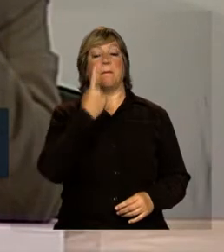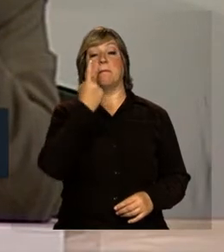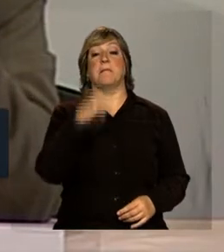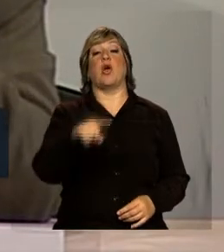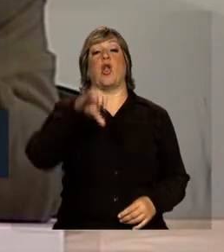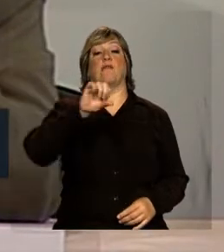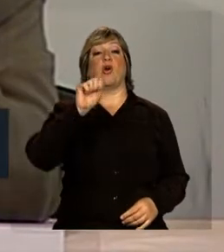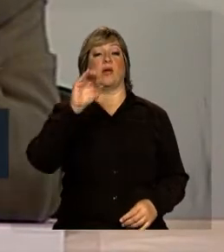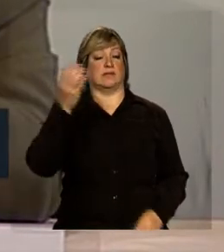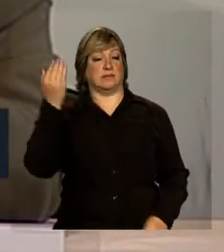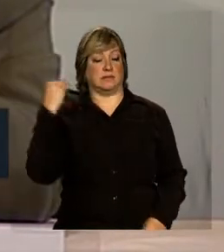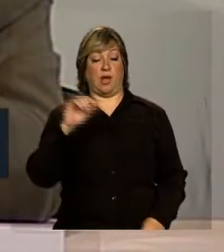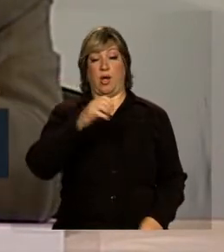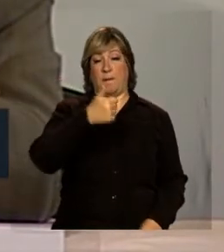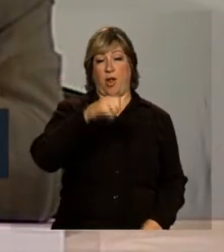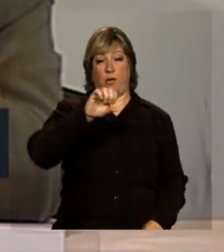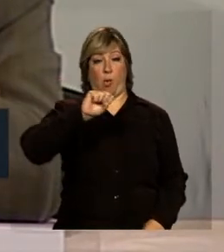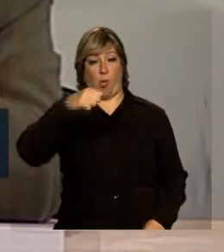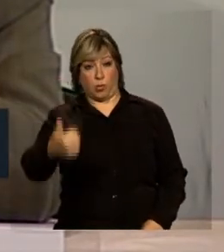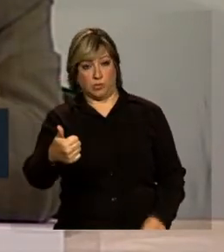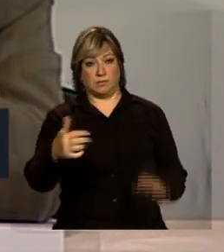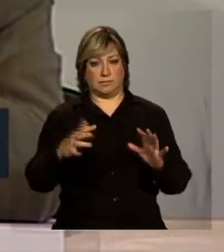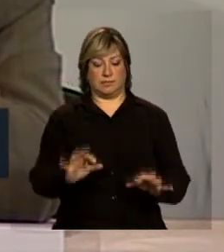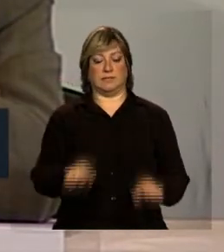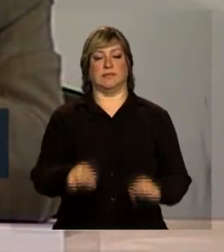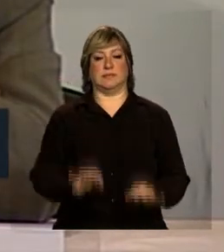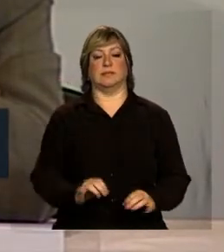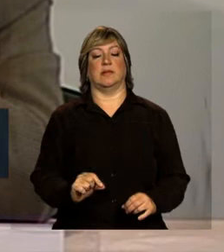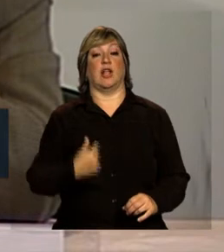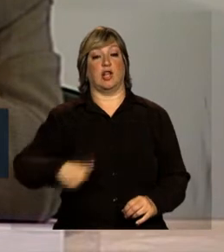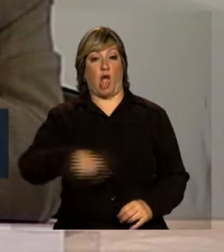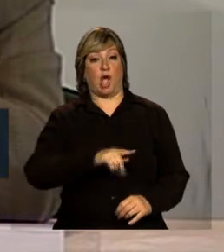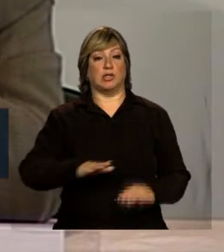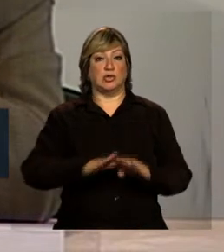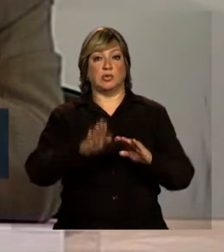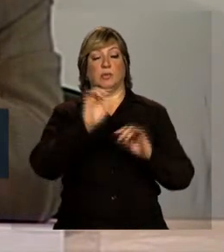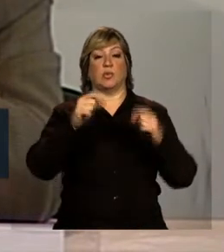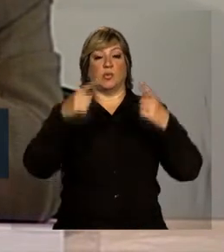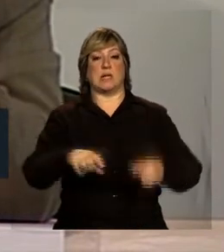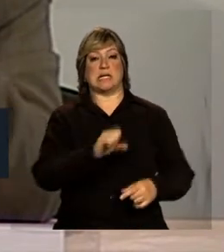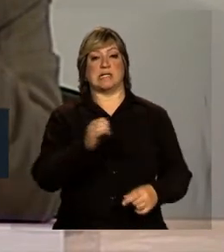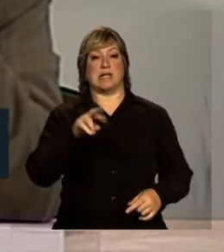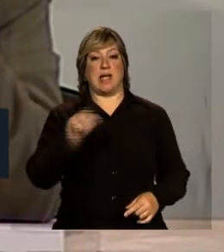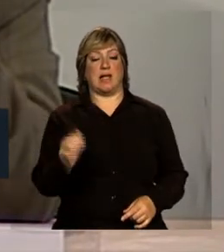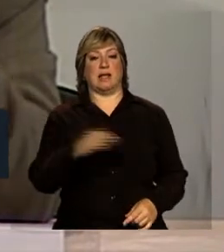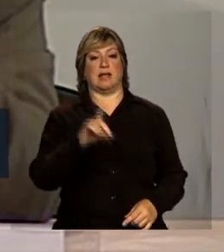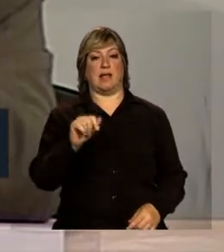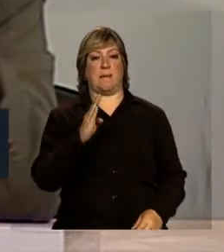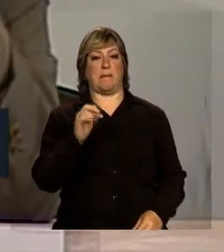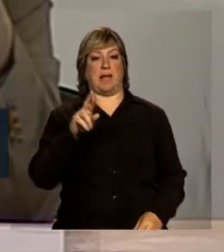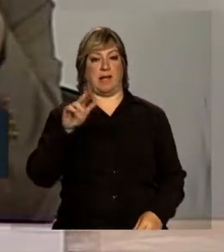1981, precisamente, subimos a Serra da Barriga, lá em Alagoas,